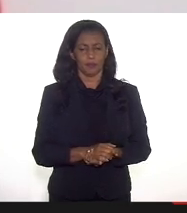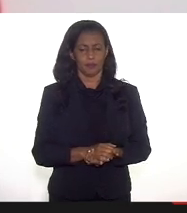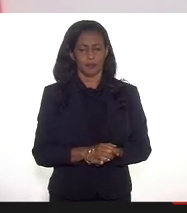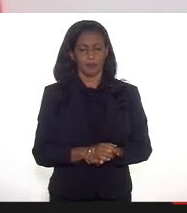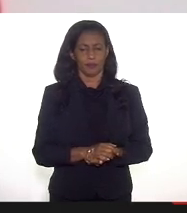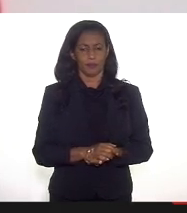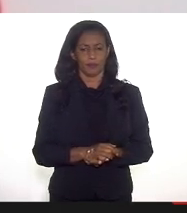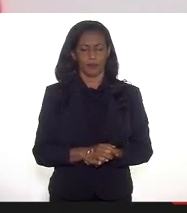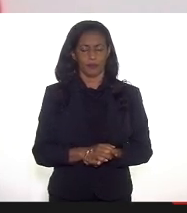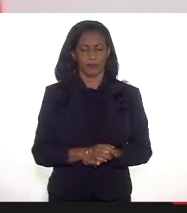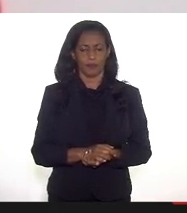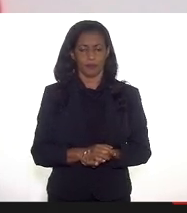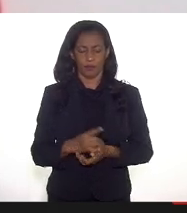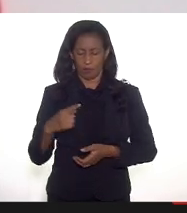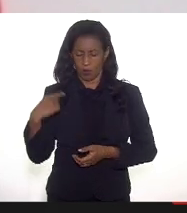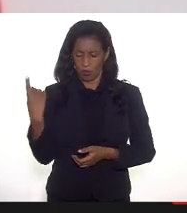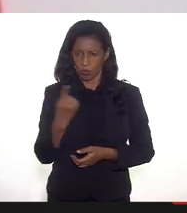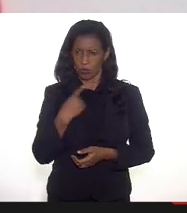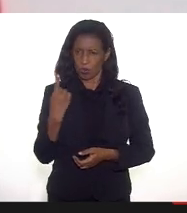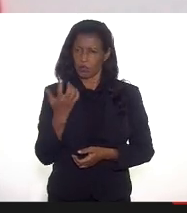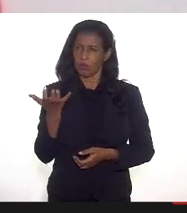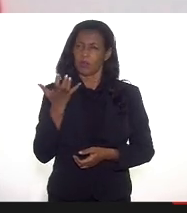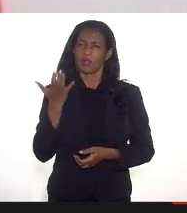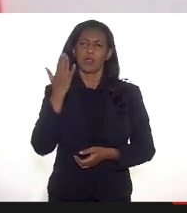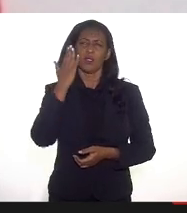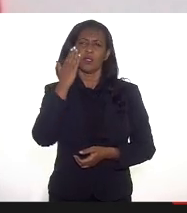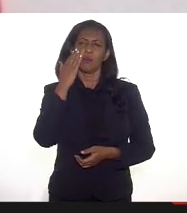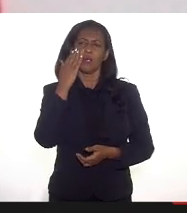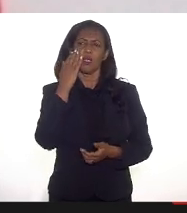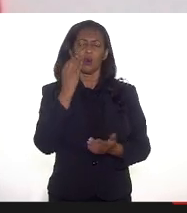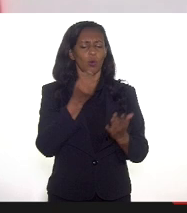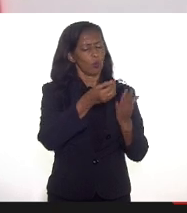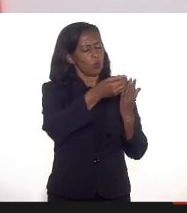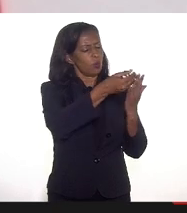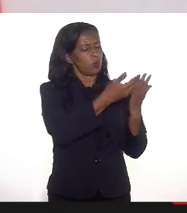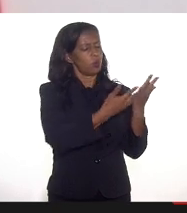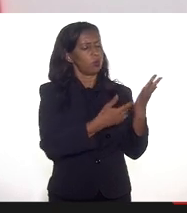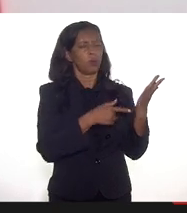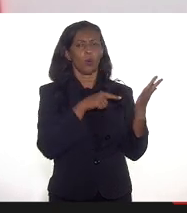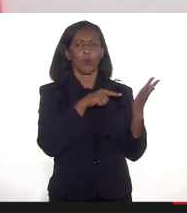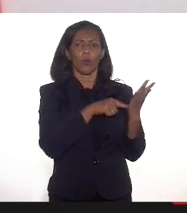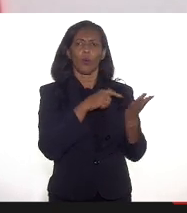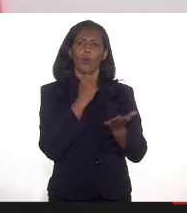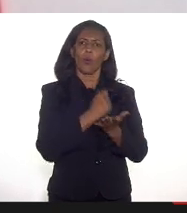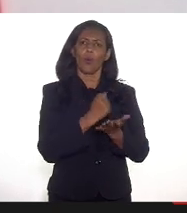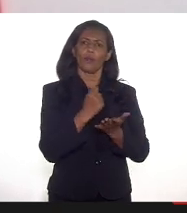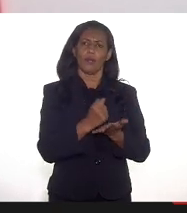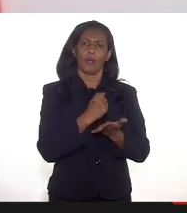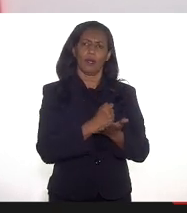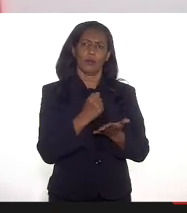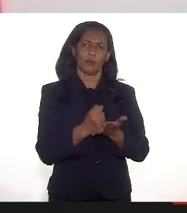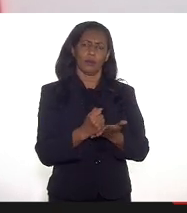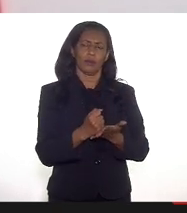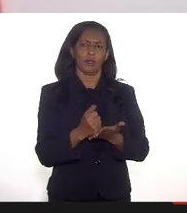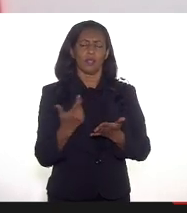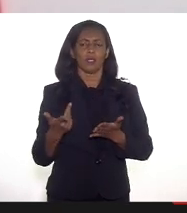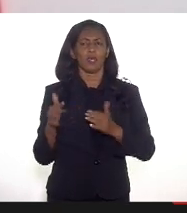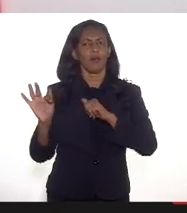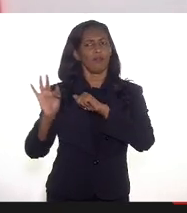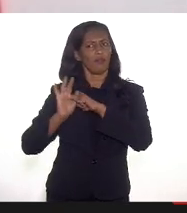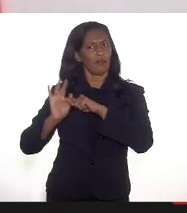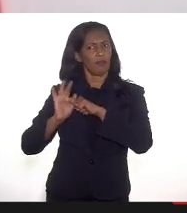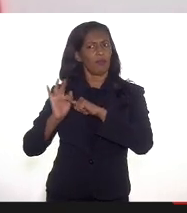A gente gostaria de saber qual o teor do contrato, considerando-se que, nesse contrato que a FAETEC